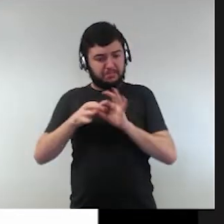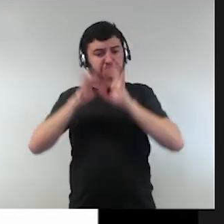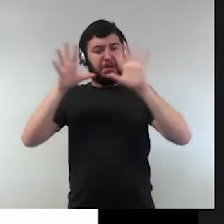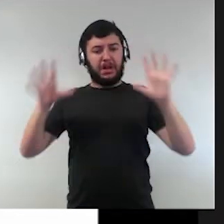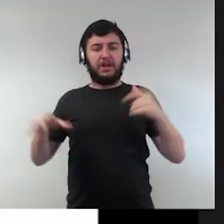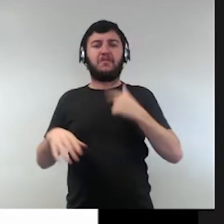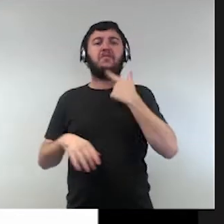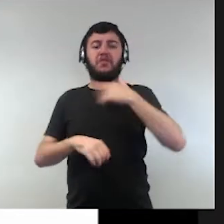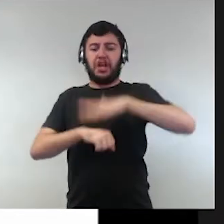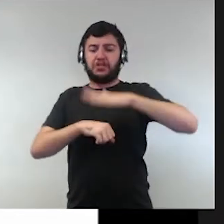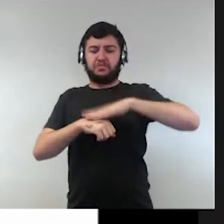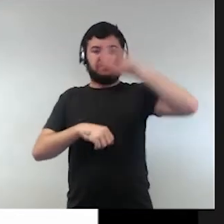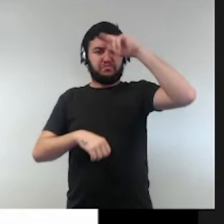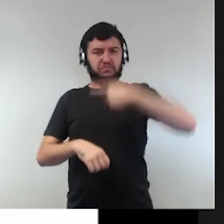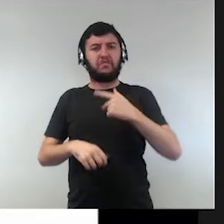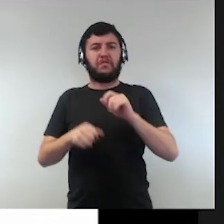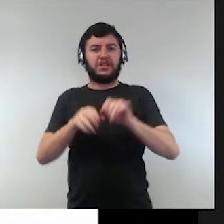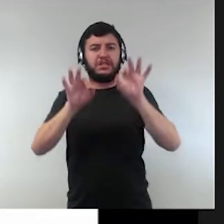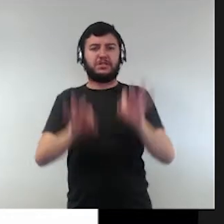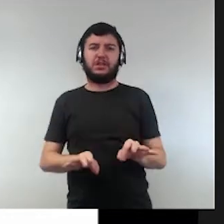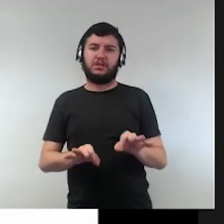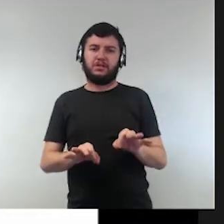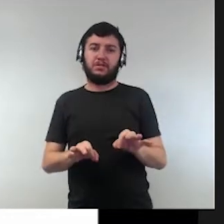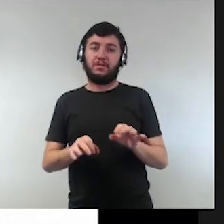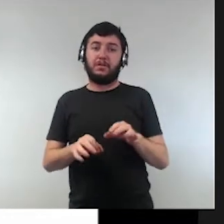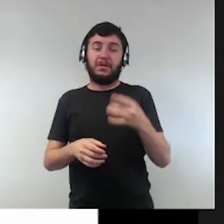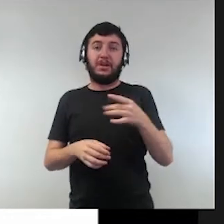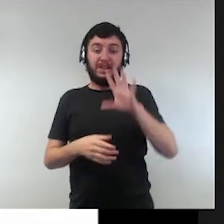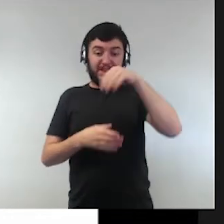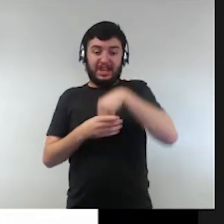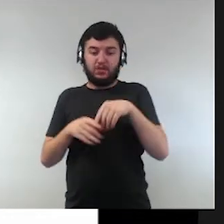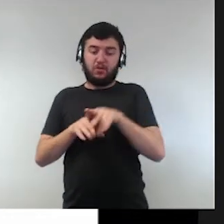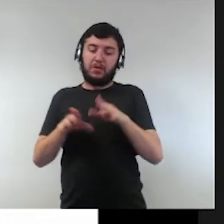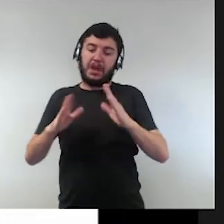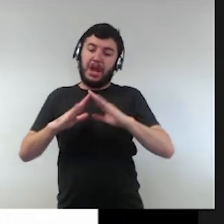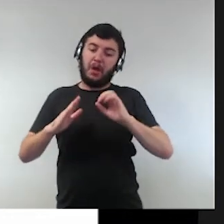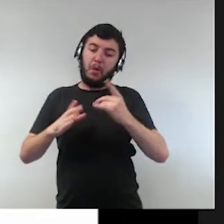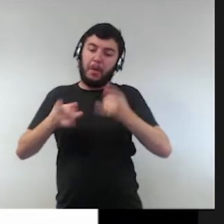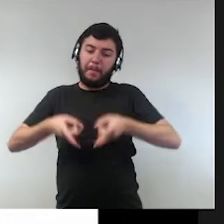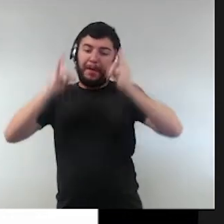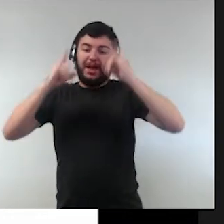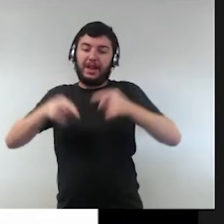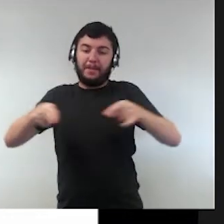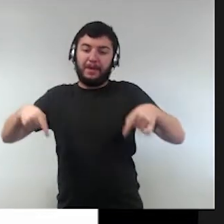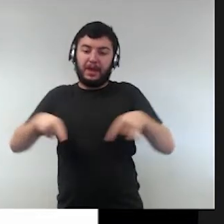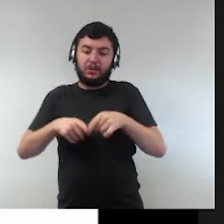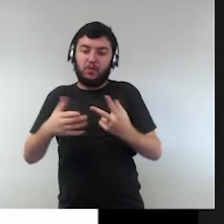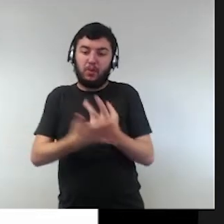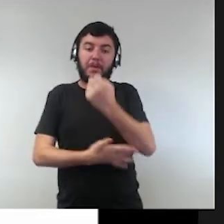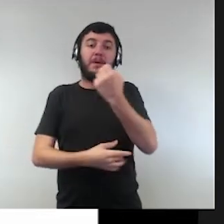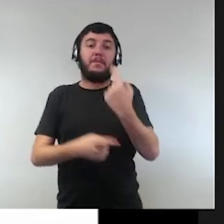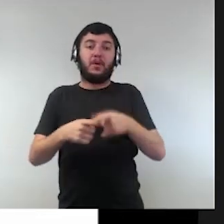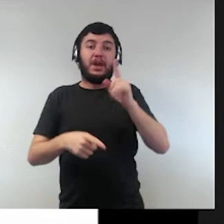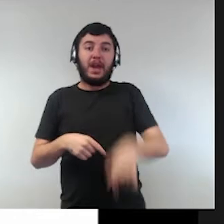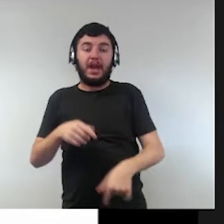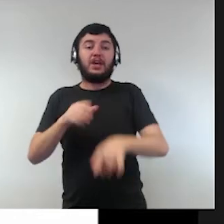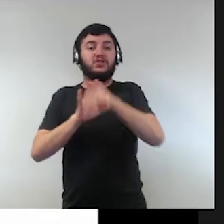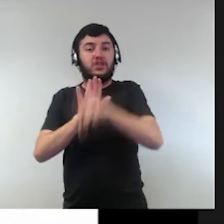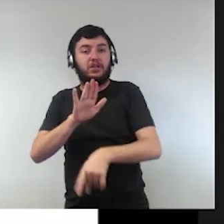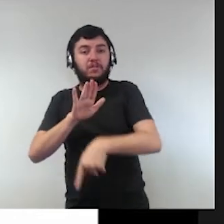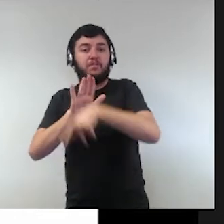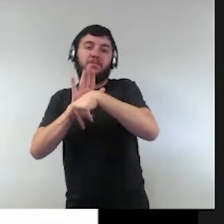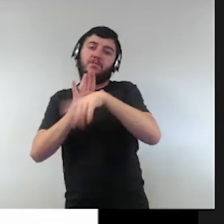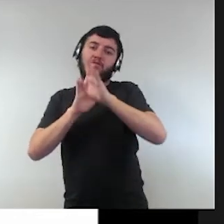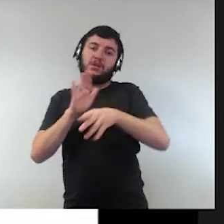liberdade efetiva dentro do seu bem imóvel, porque é o direito de propriedade que a gente se referiu no texto anterior. O